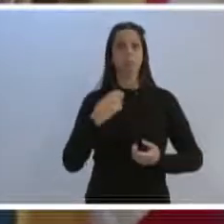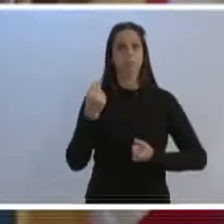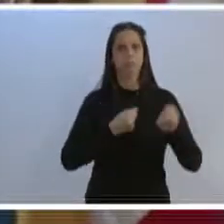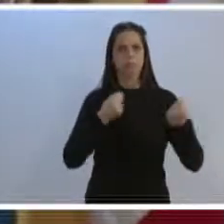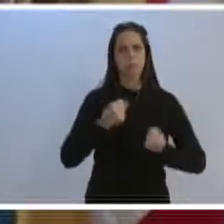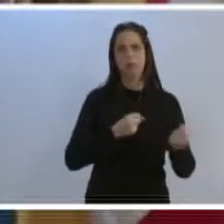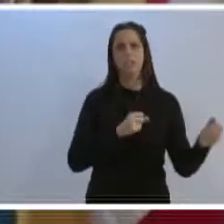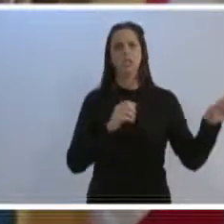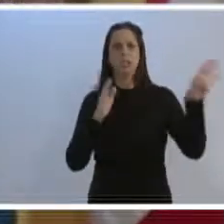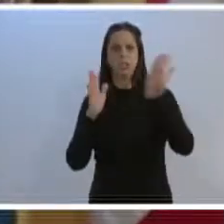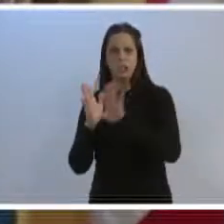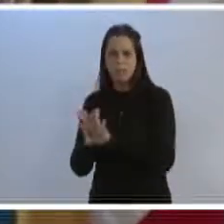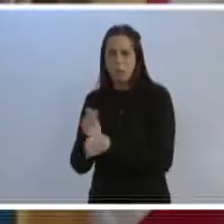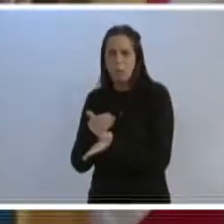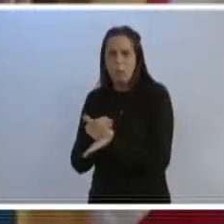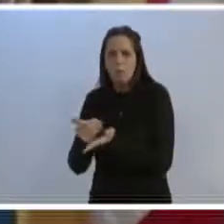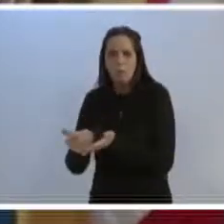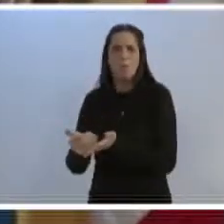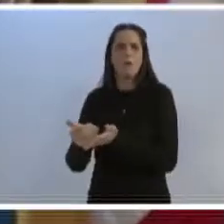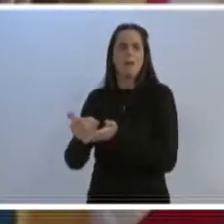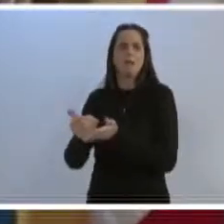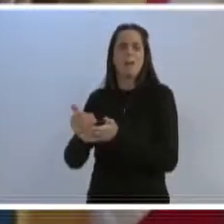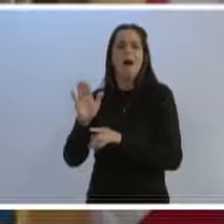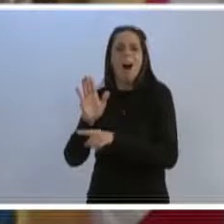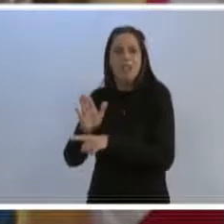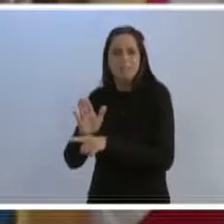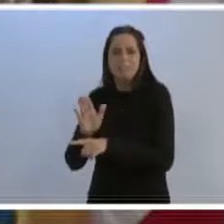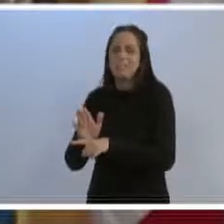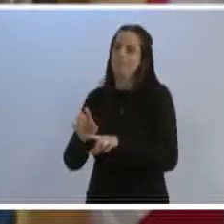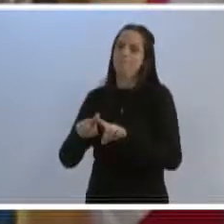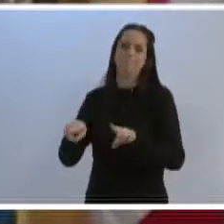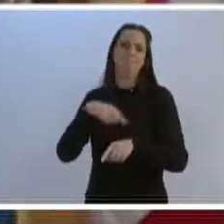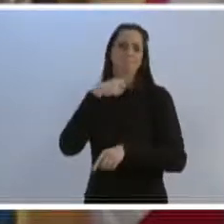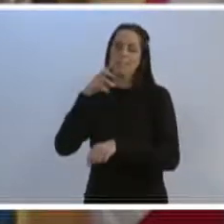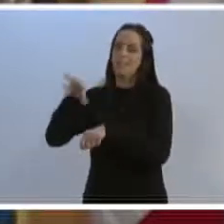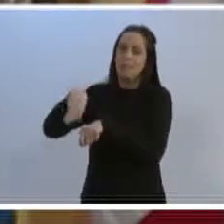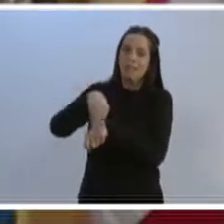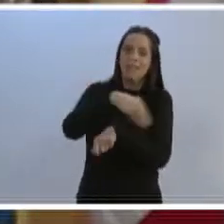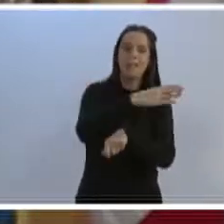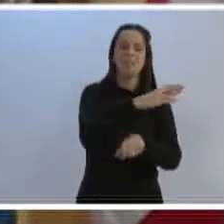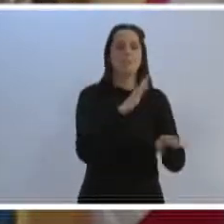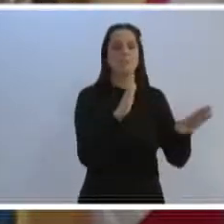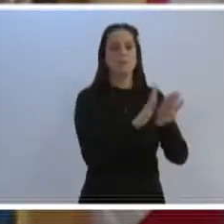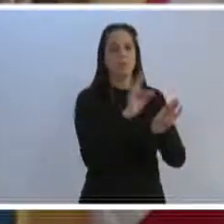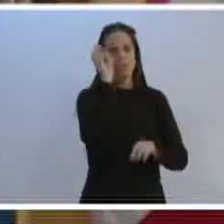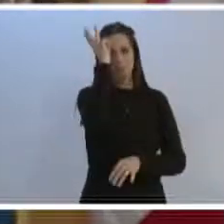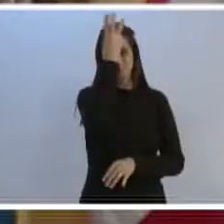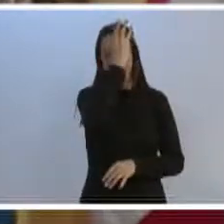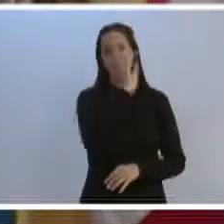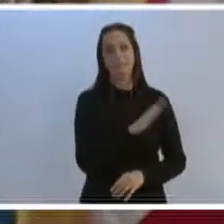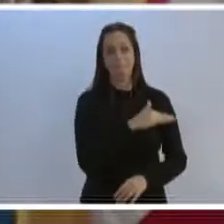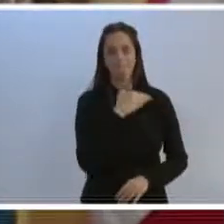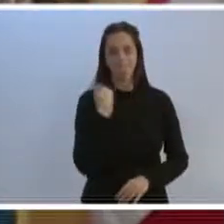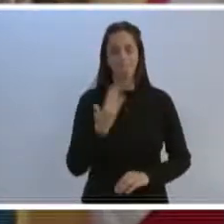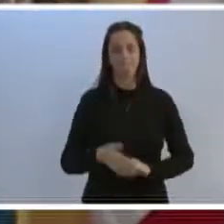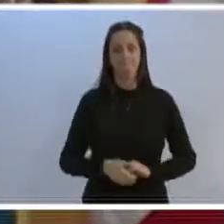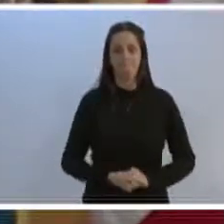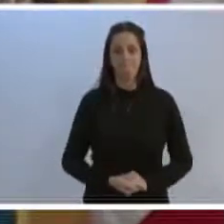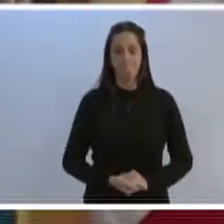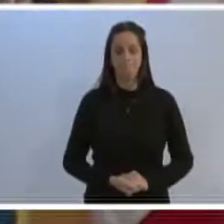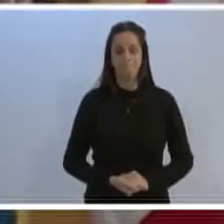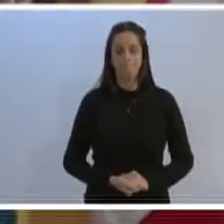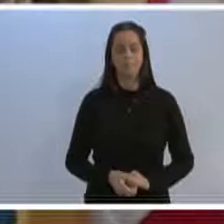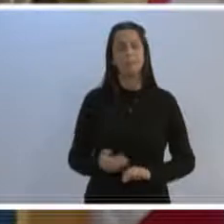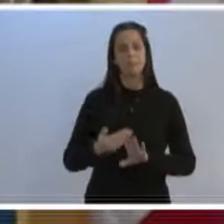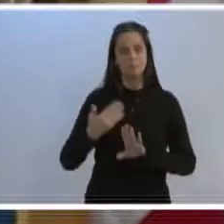mas infelizmente ele já chegou sem vida no hospital santa isabel eu recebi